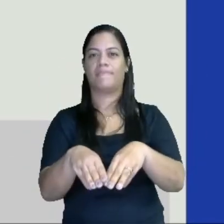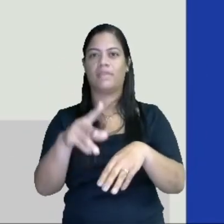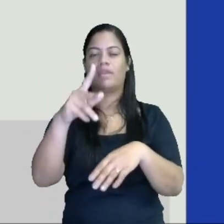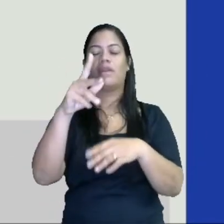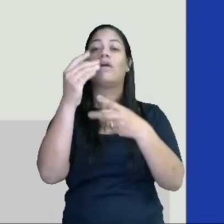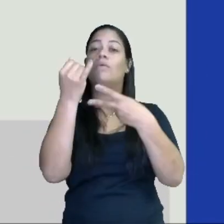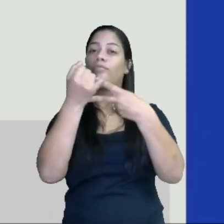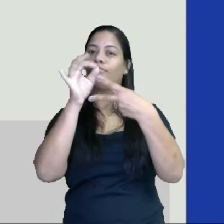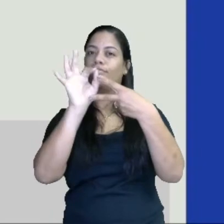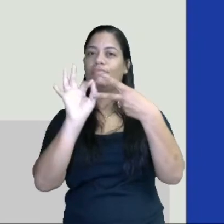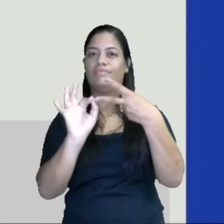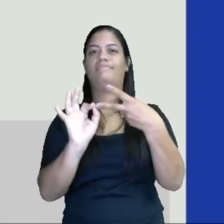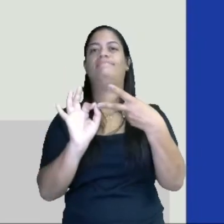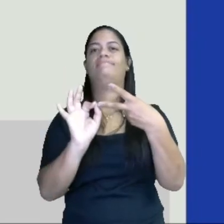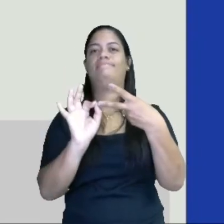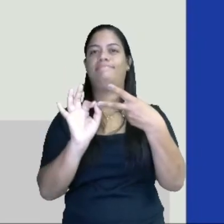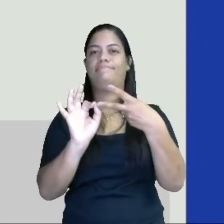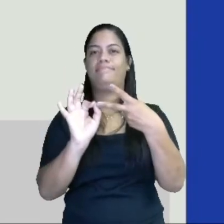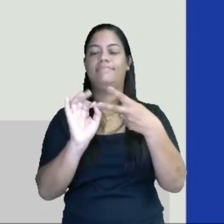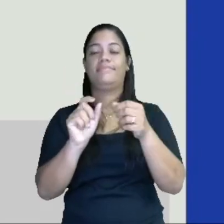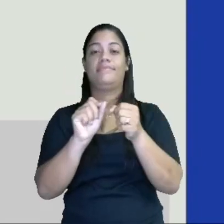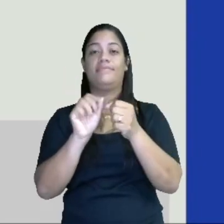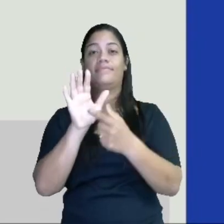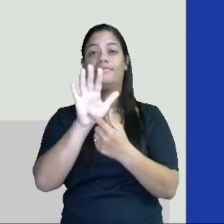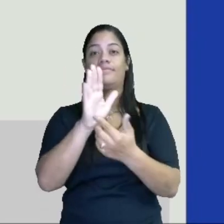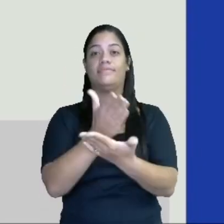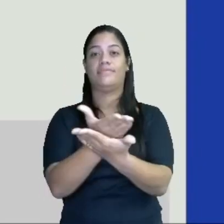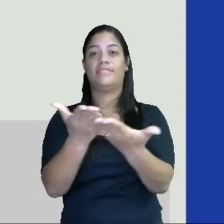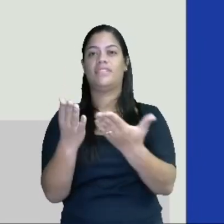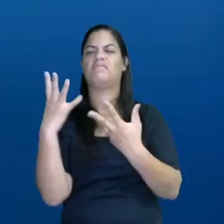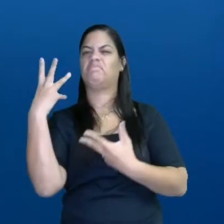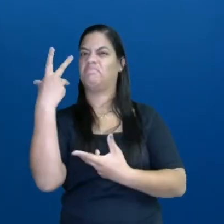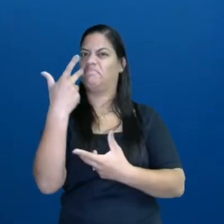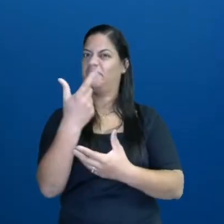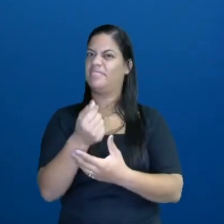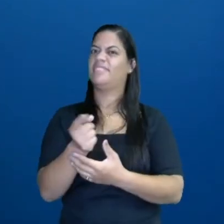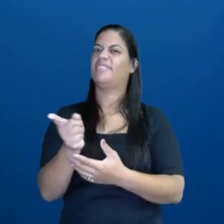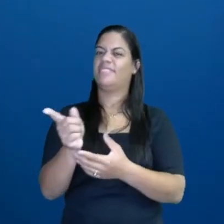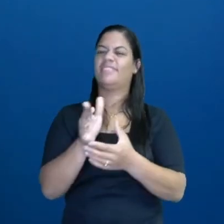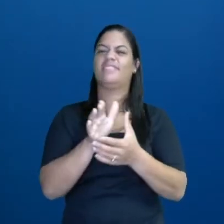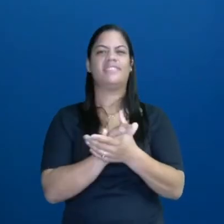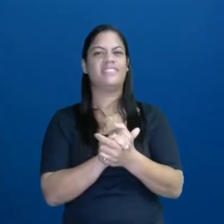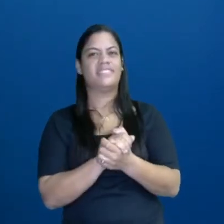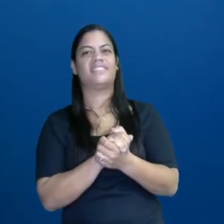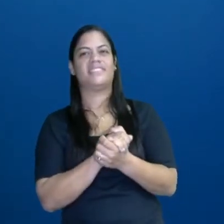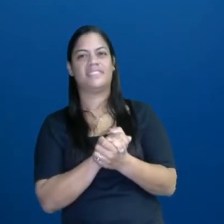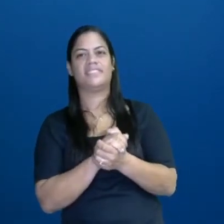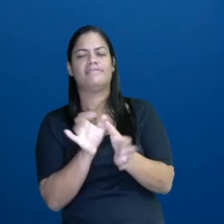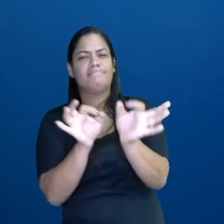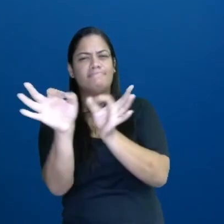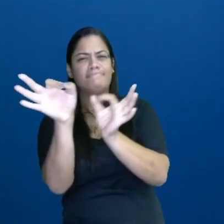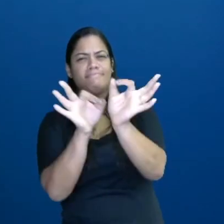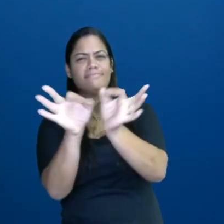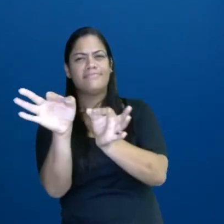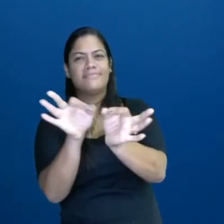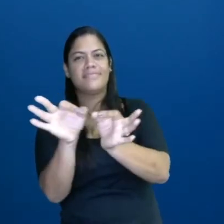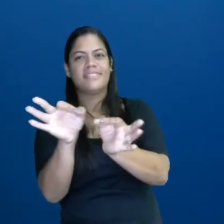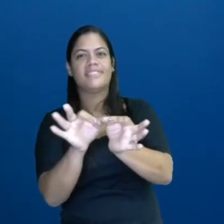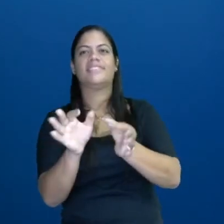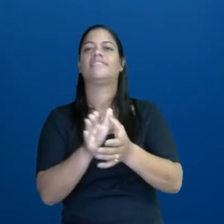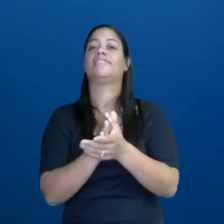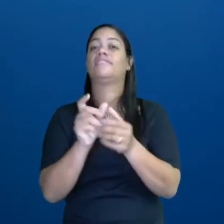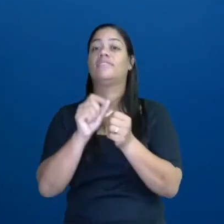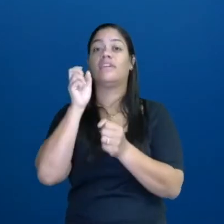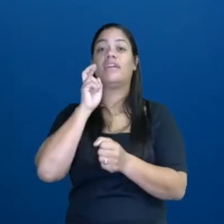poliedro. Então, ó, eu trouxe aqui para vocês, ó, como vai ficar o nosso cubo montadinho, tá certo? Aqui